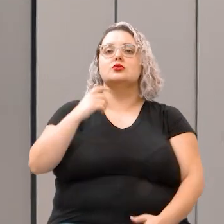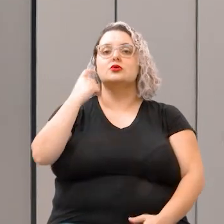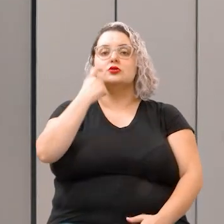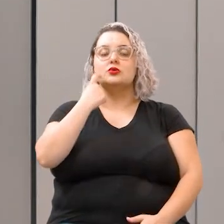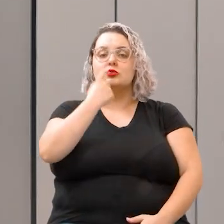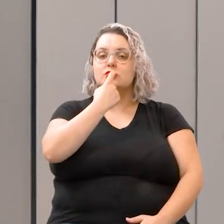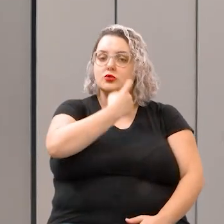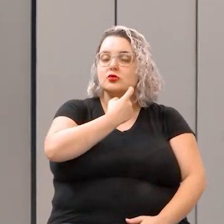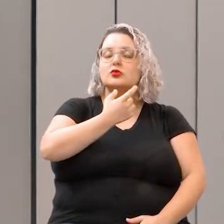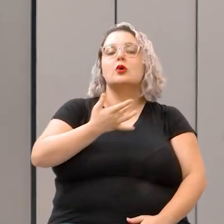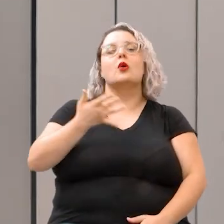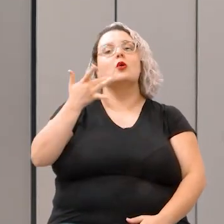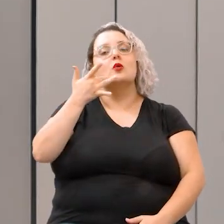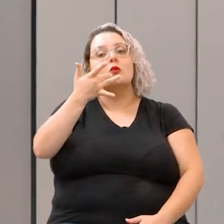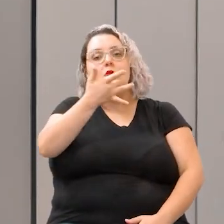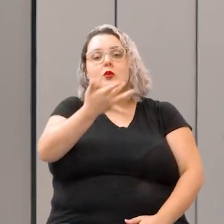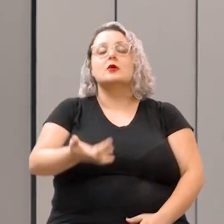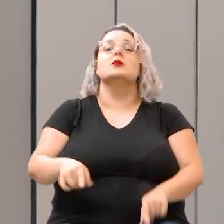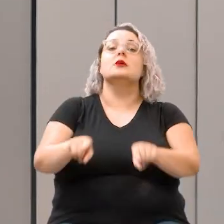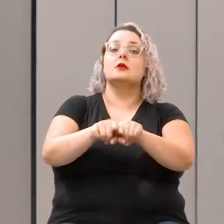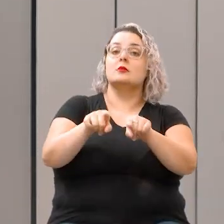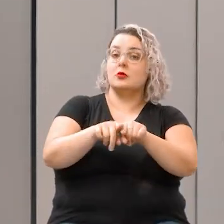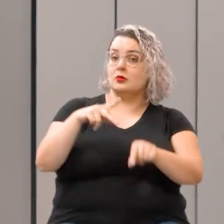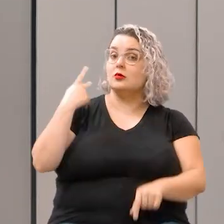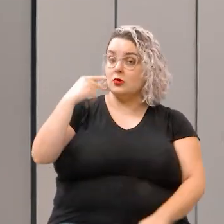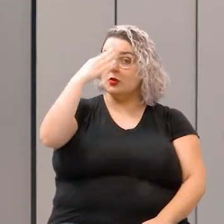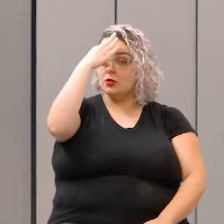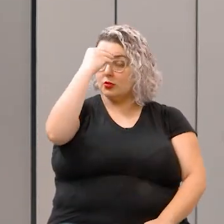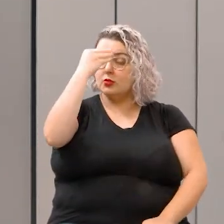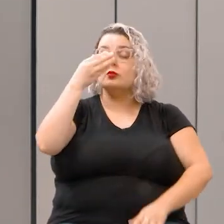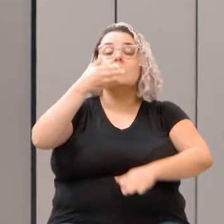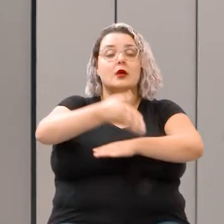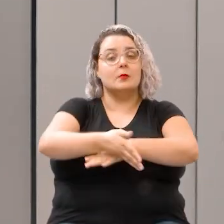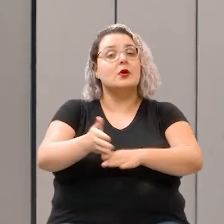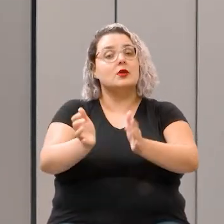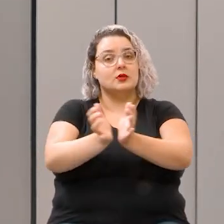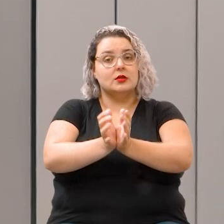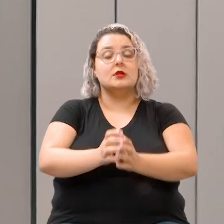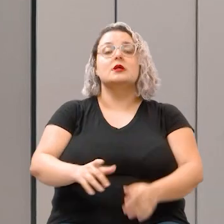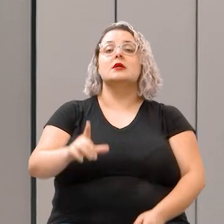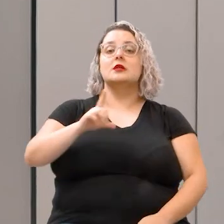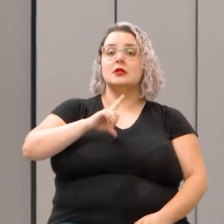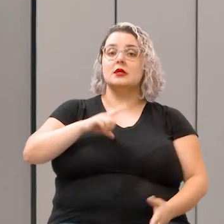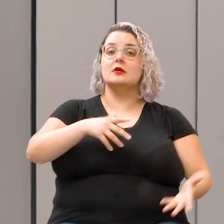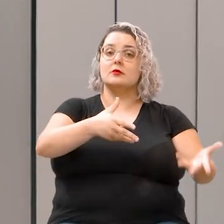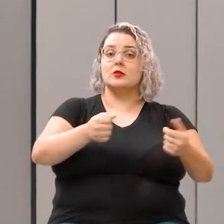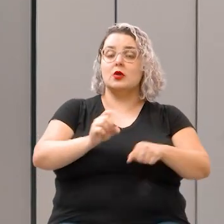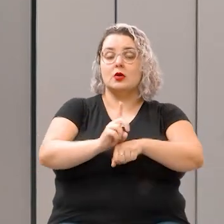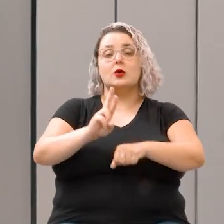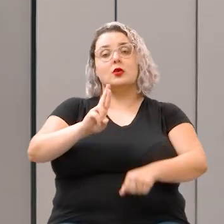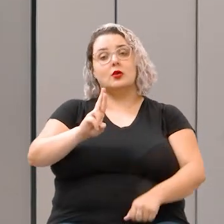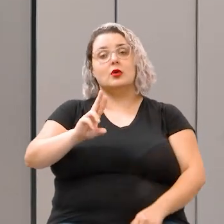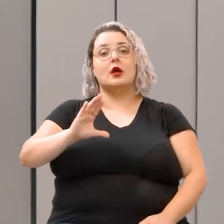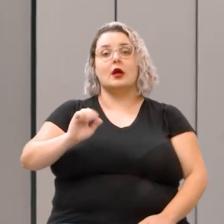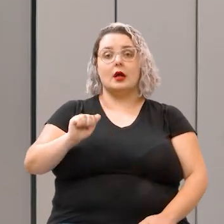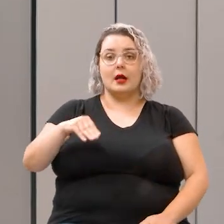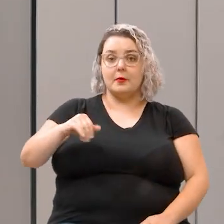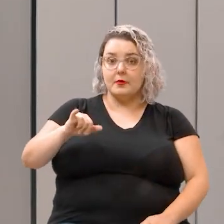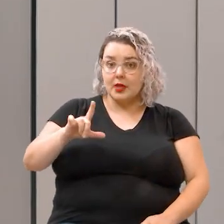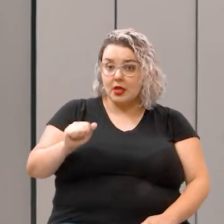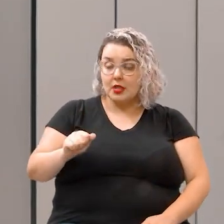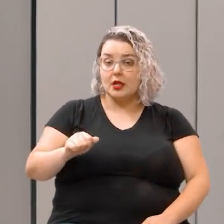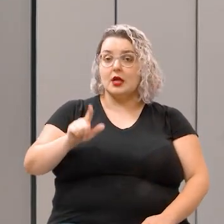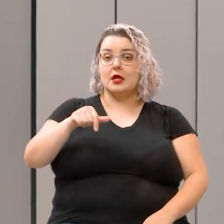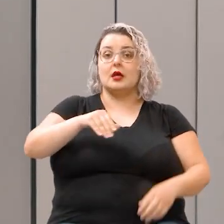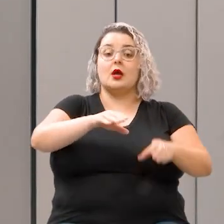município, também com o vereador Jair da Farmácia, que faz parte da comissão, e ainda com a doutora Camila Moreira Cruz,